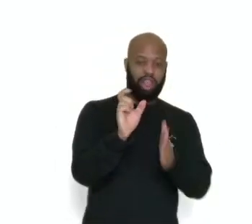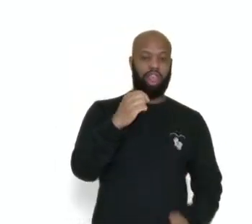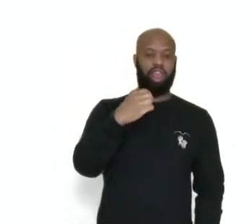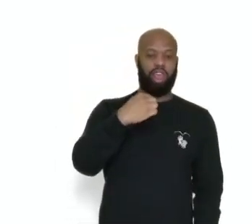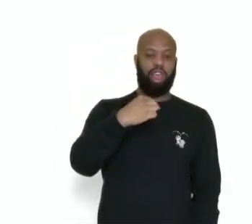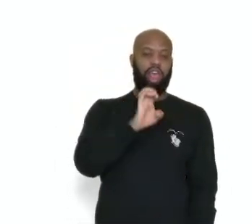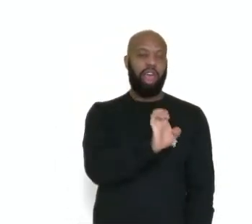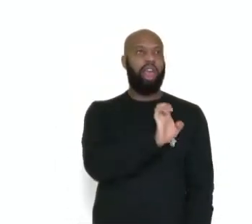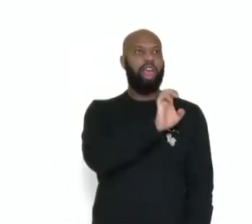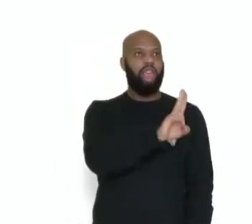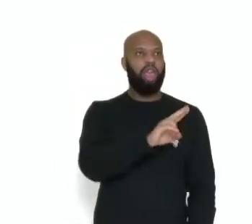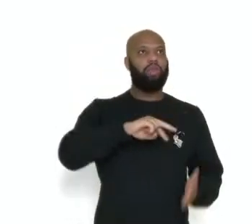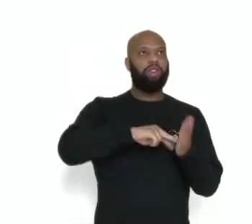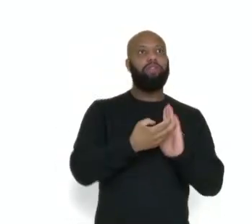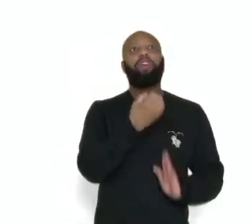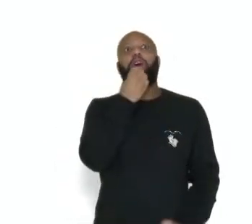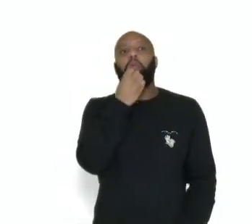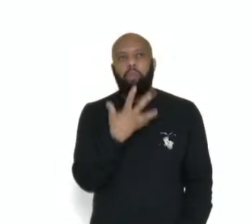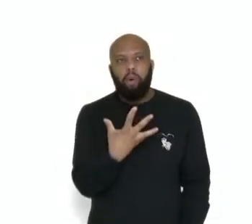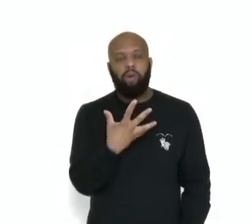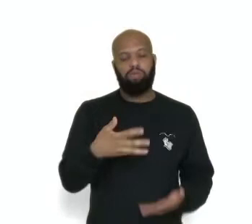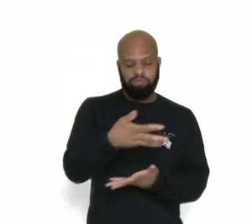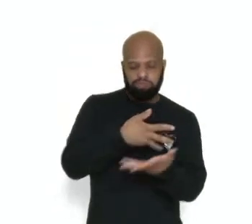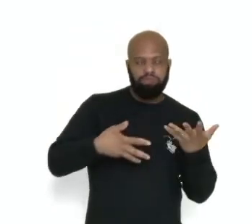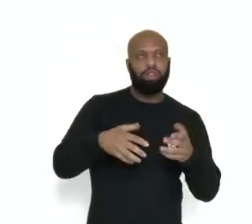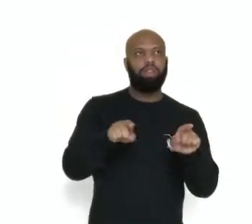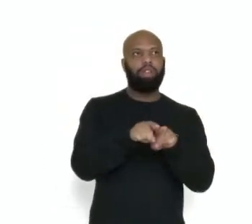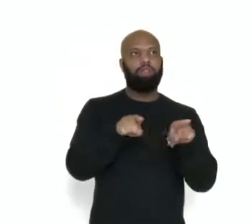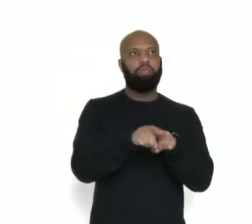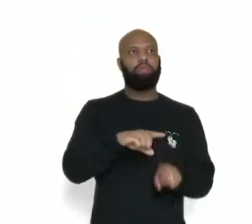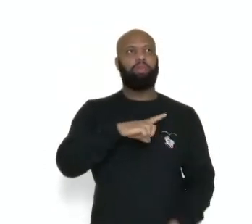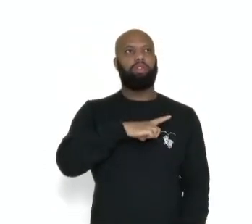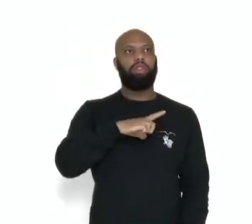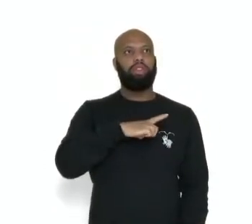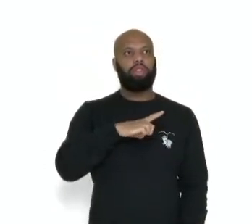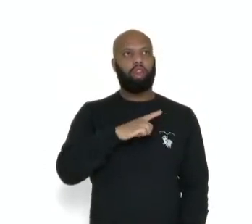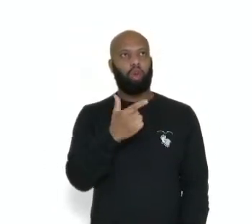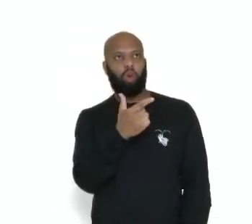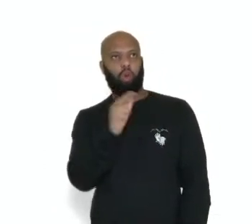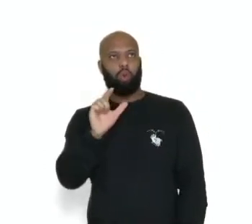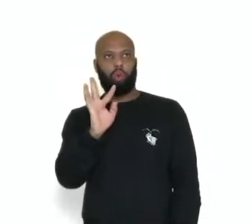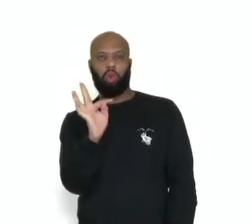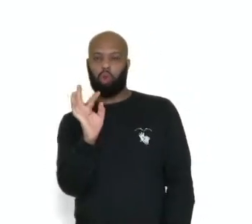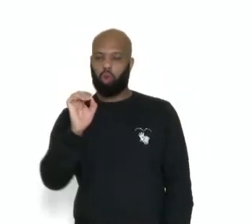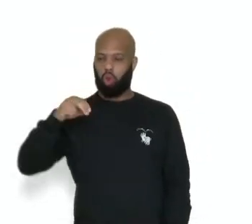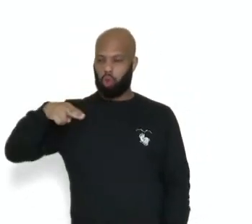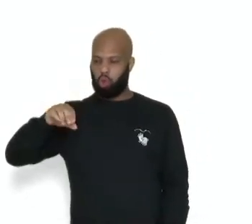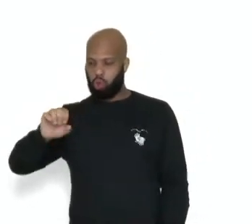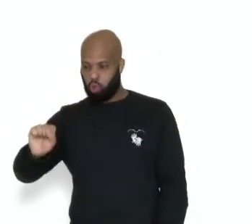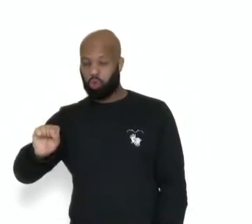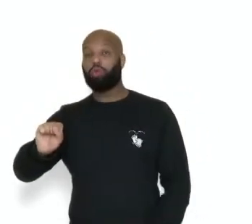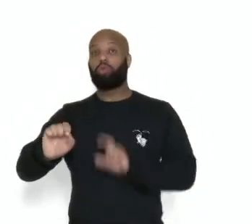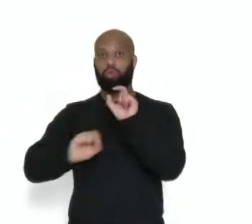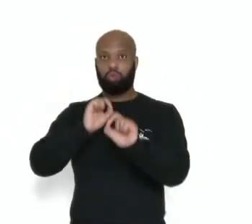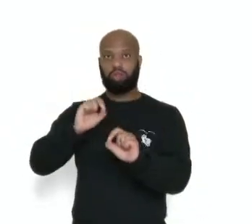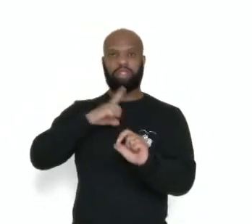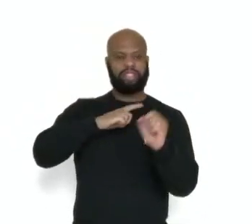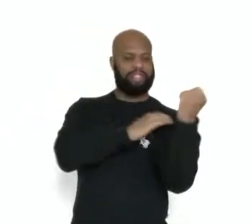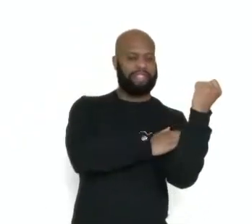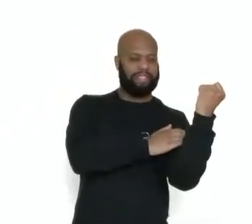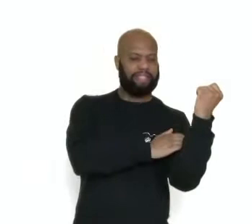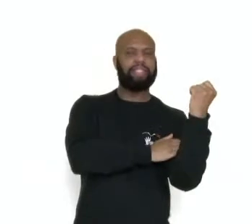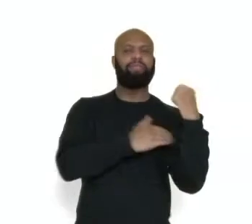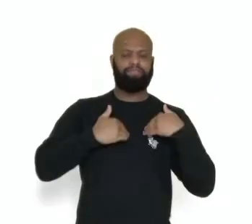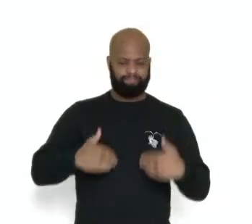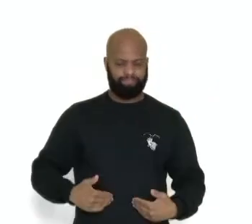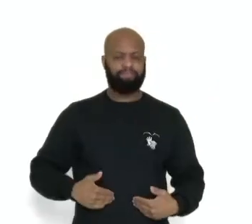significado Gol harmonioso e o tônus que significa atenção neste caso uma referência ao todos muscular que